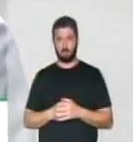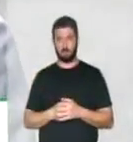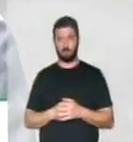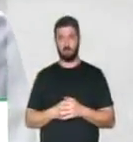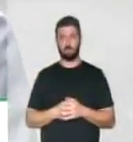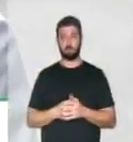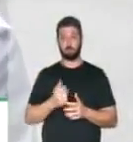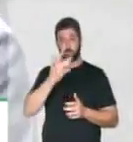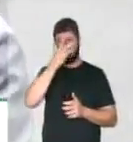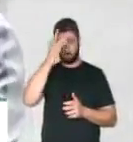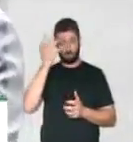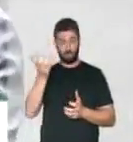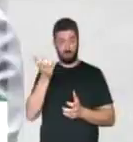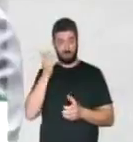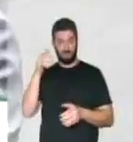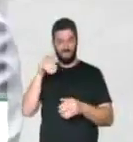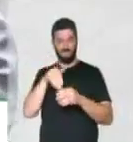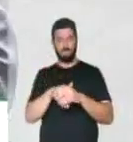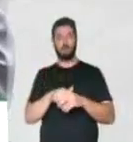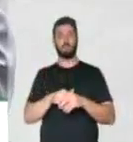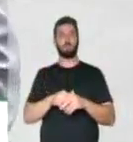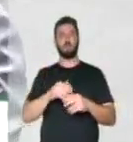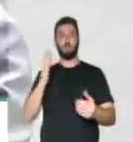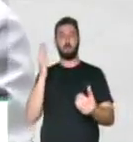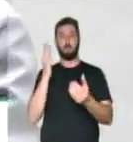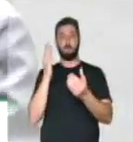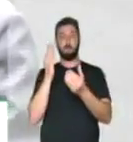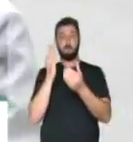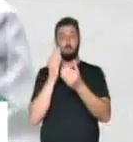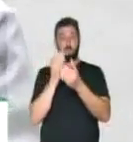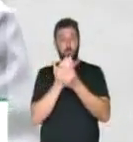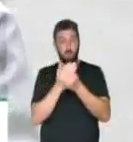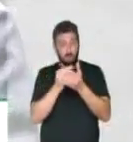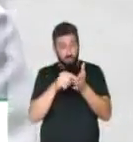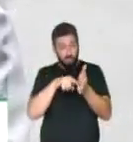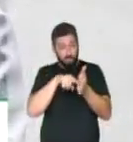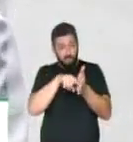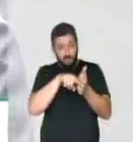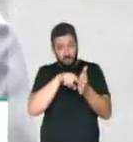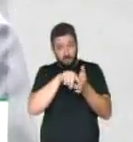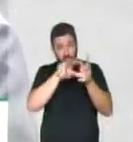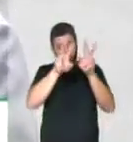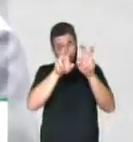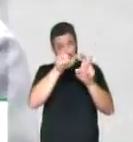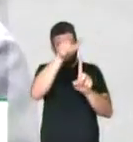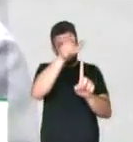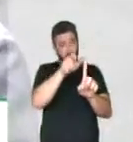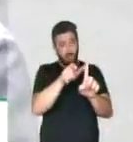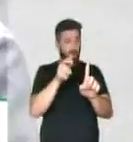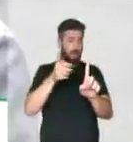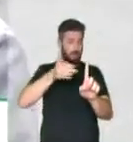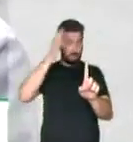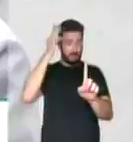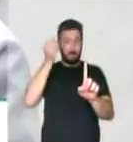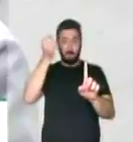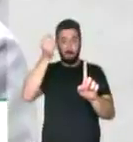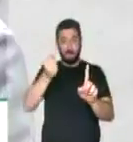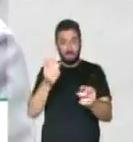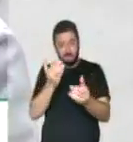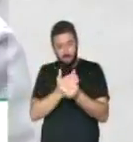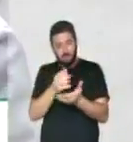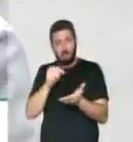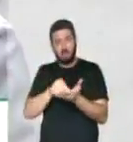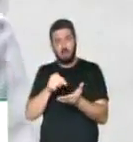que querem votar pelo engavetamento da investigação dessa denúncia robusta não